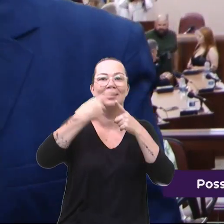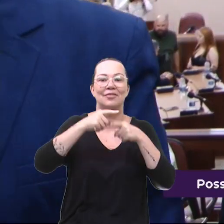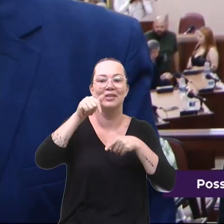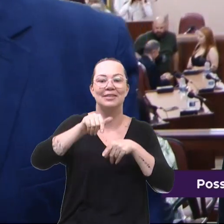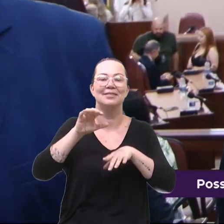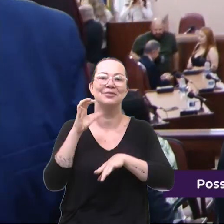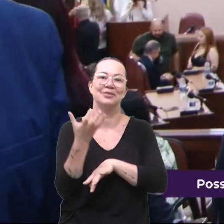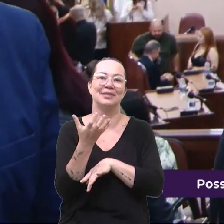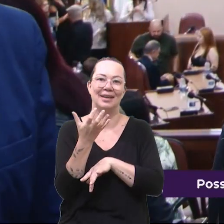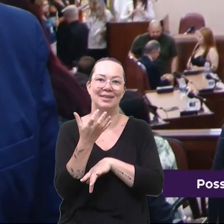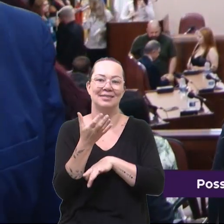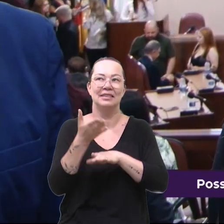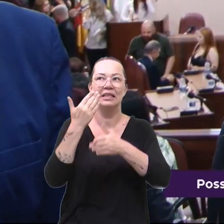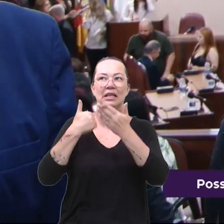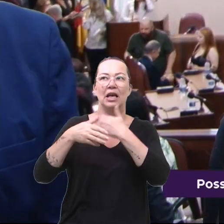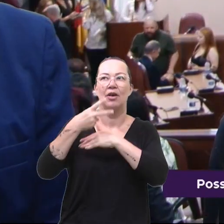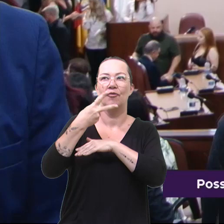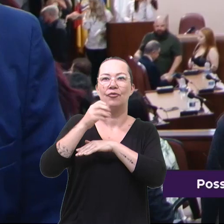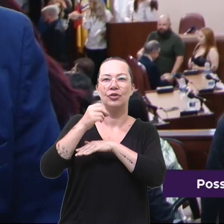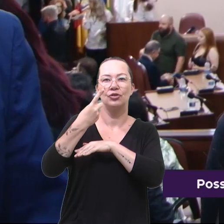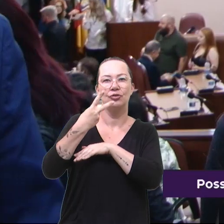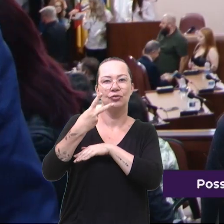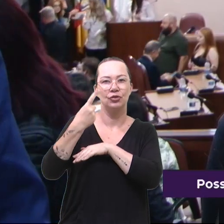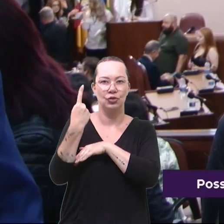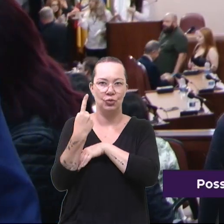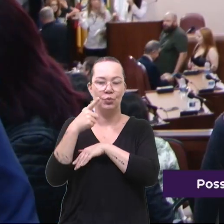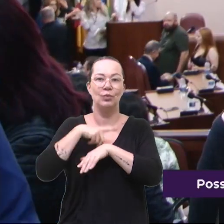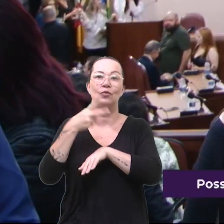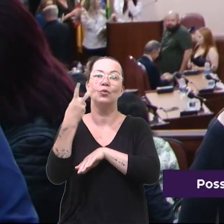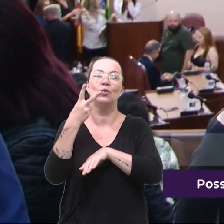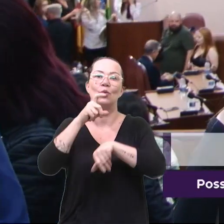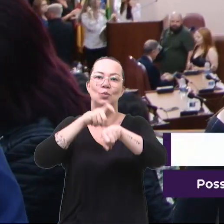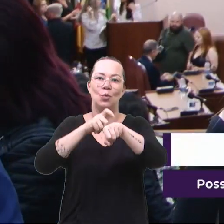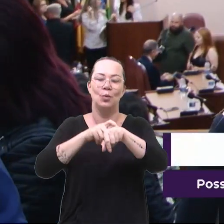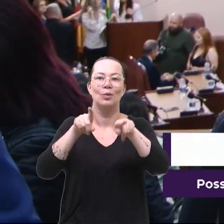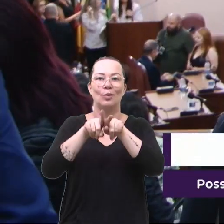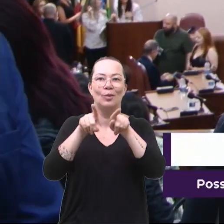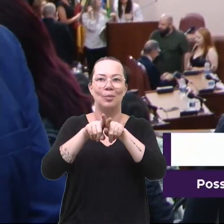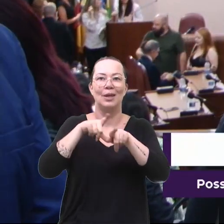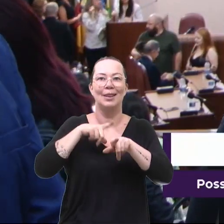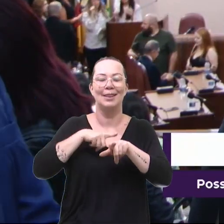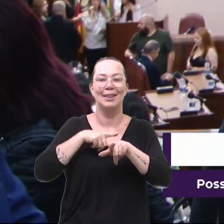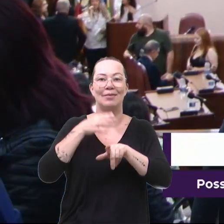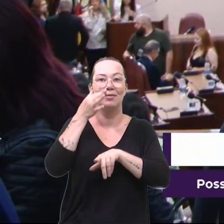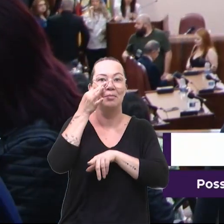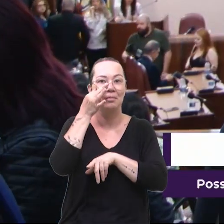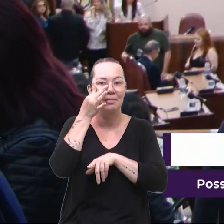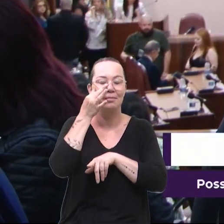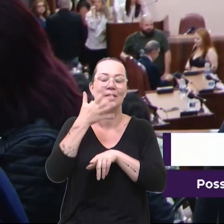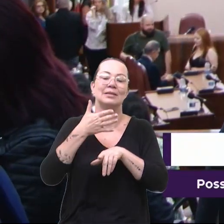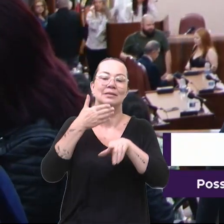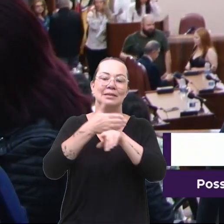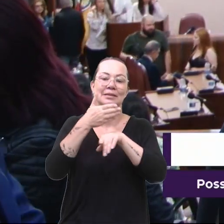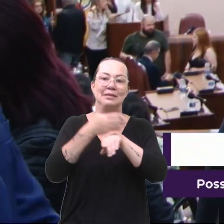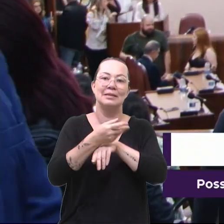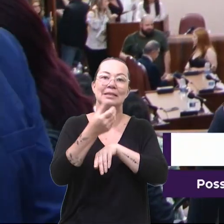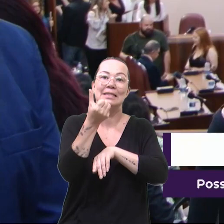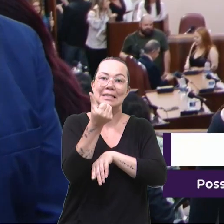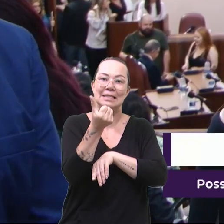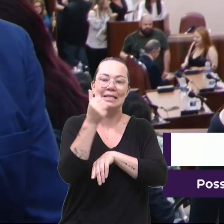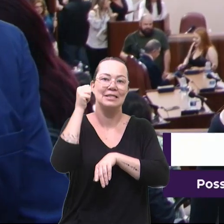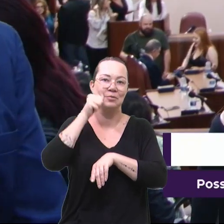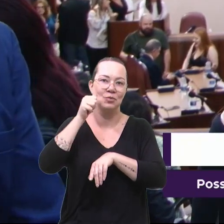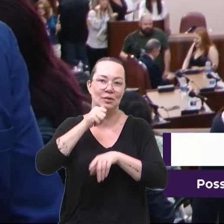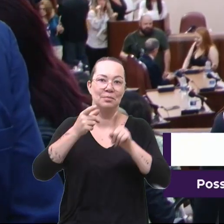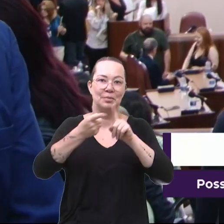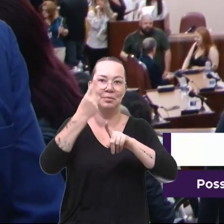acontece. Em 2021, em 2 momentos ocorreram, então, a presença de 6 mulheres ao mesmo tempo aqui na casa, né? A